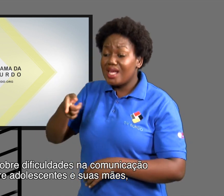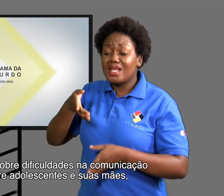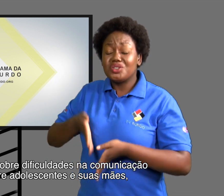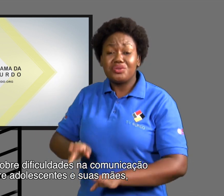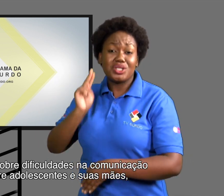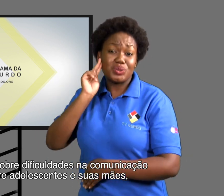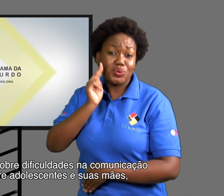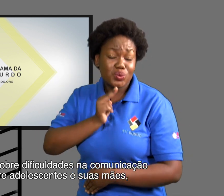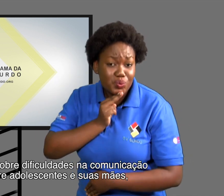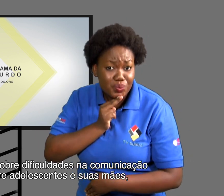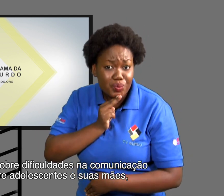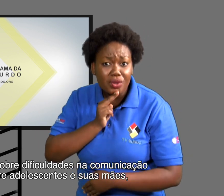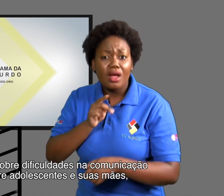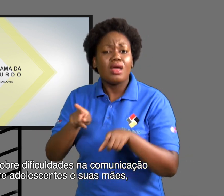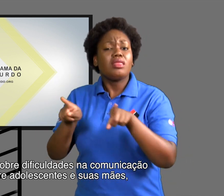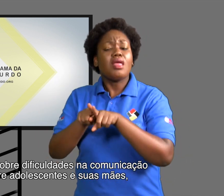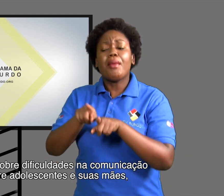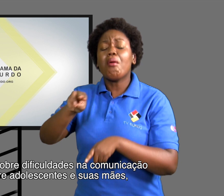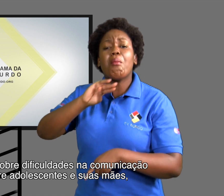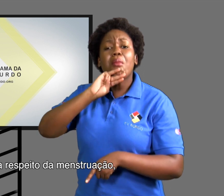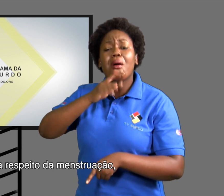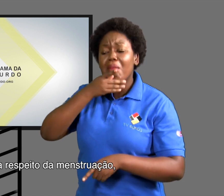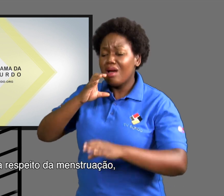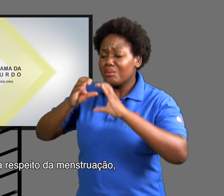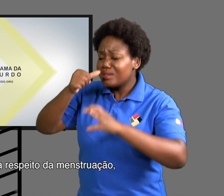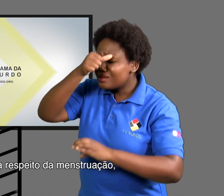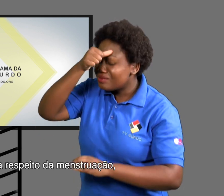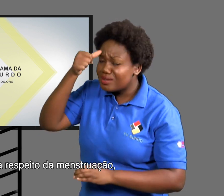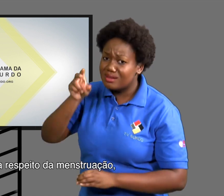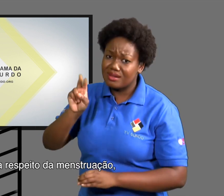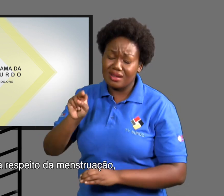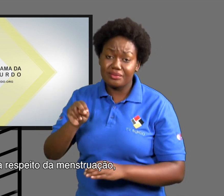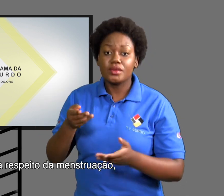entre adolescentes e suas mães, a respeito da menstruação.